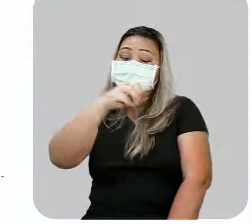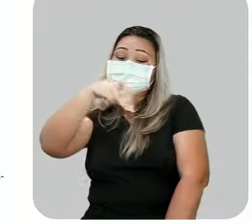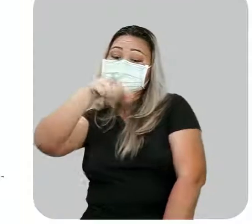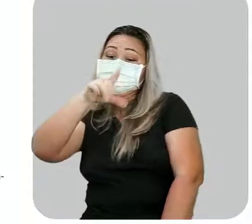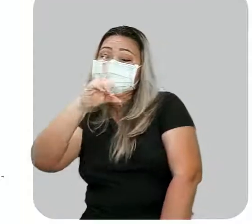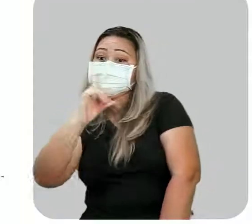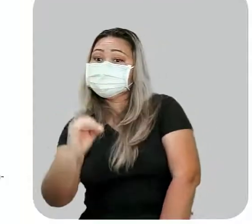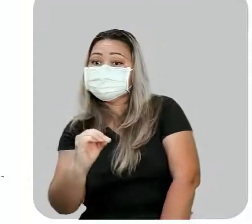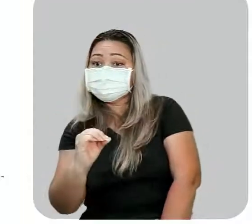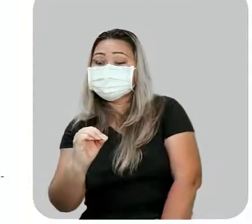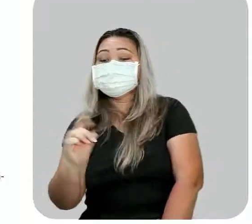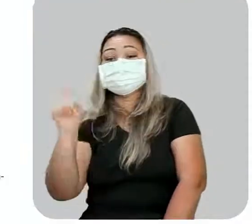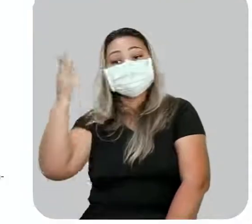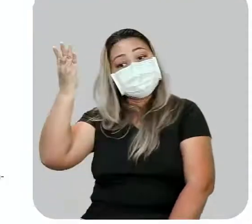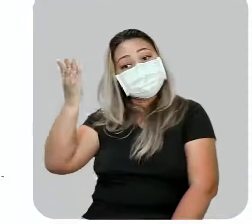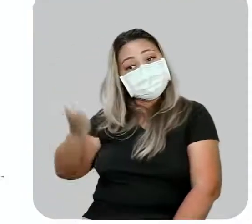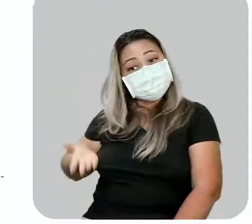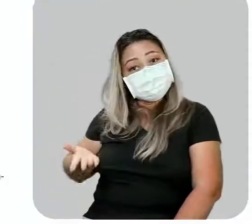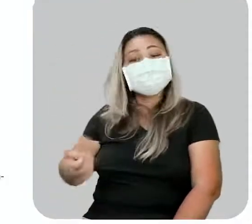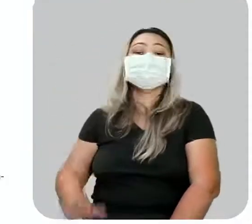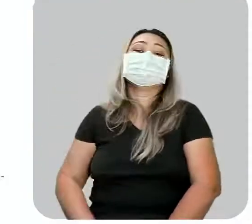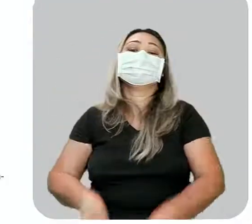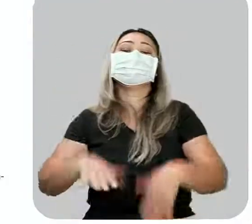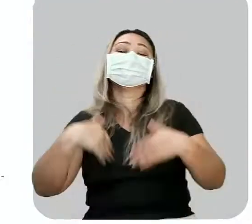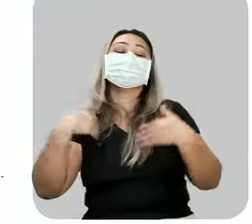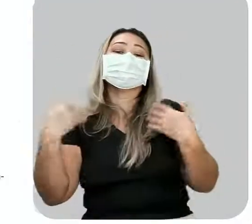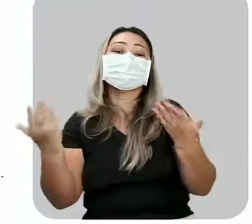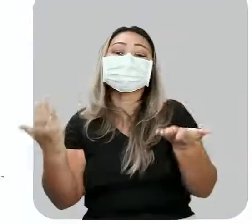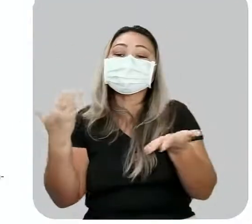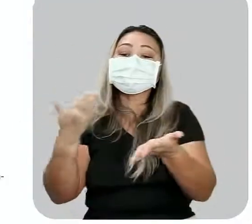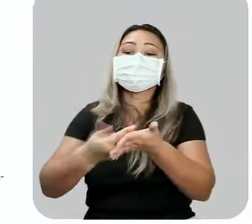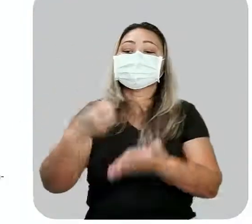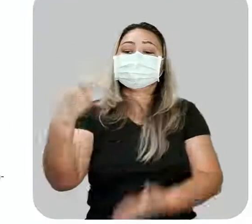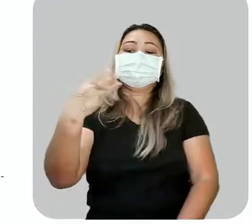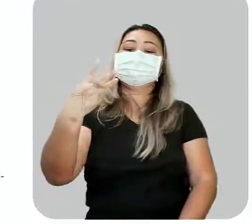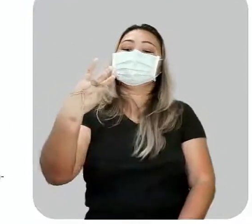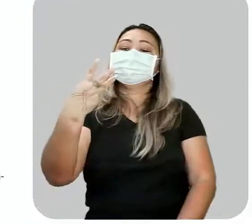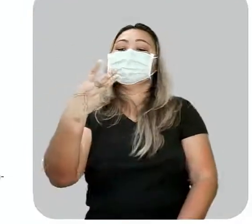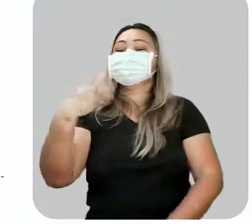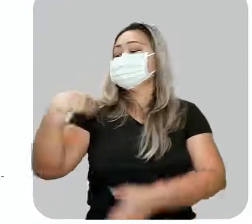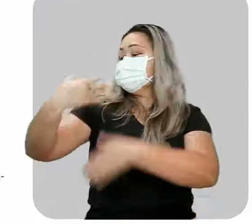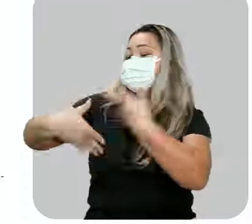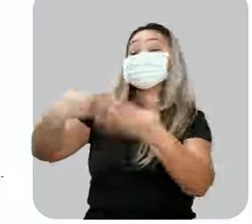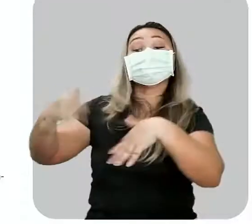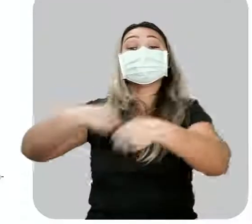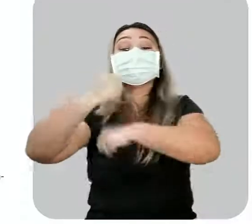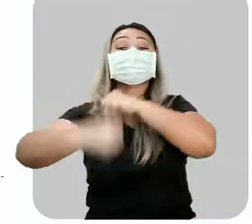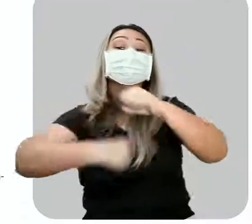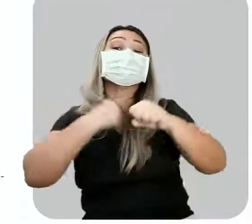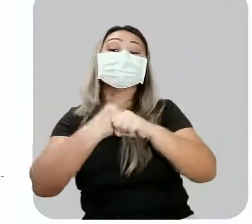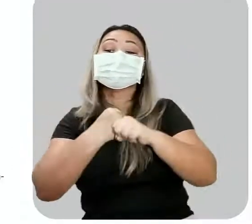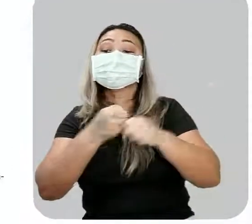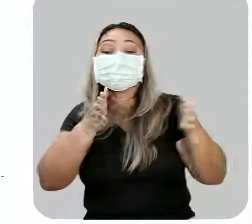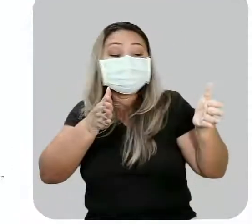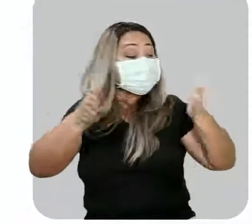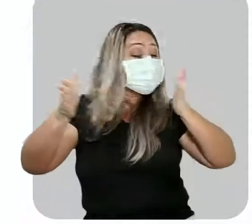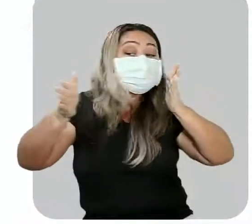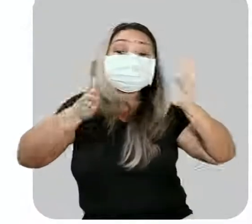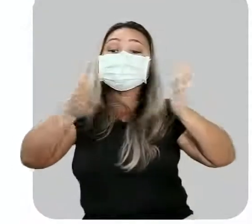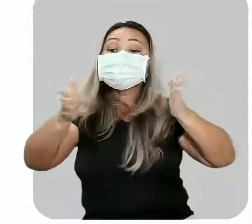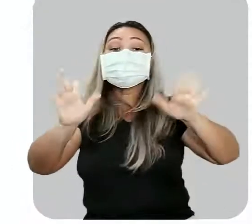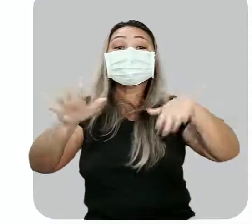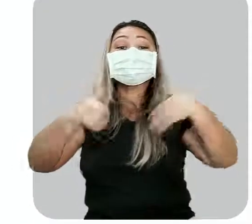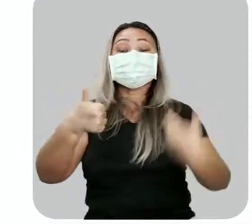do modernismo. Quando aconteceu? Qual foi o ano, né? Qual o